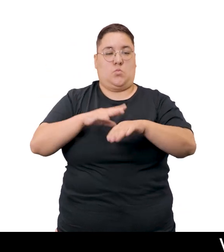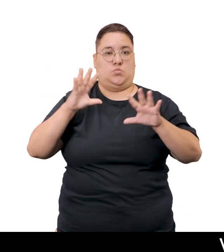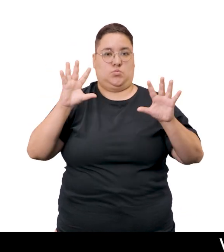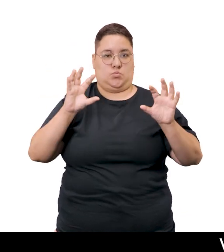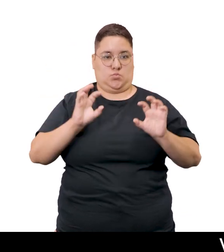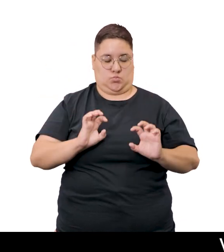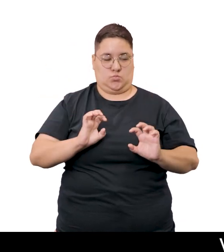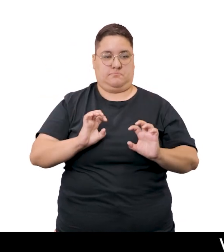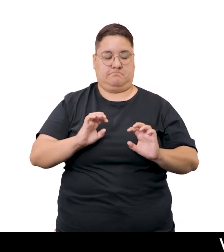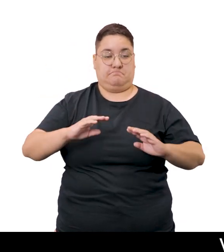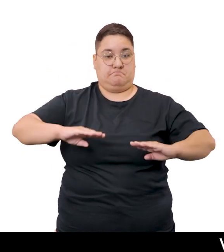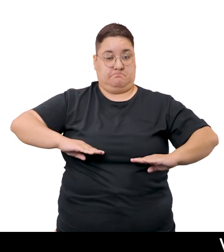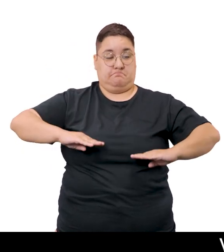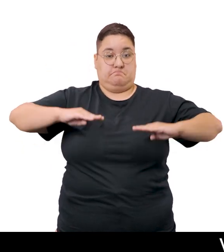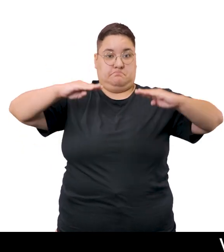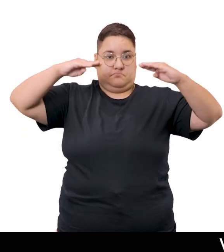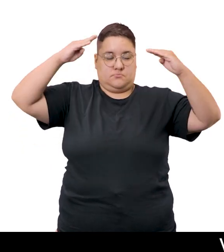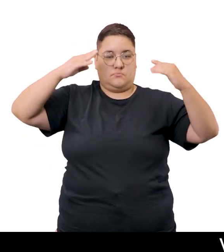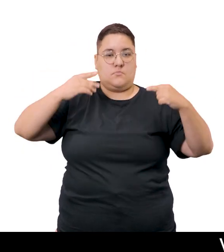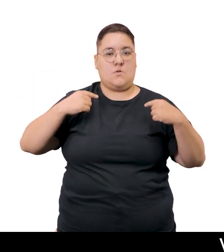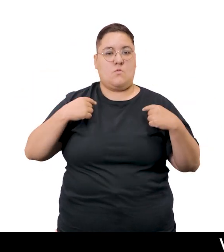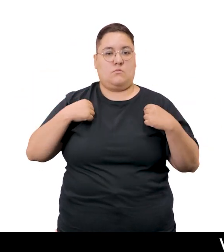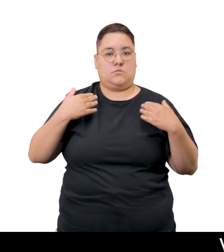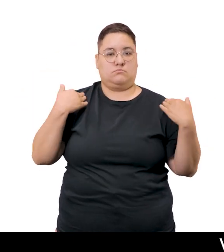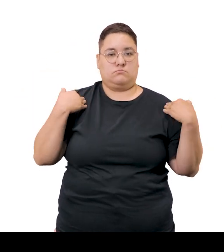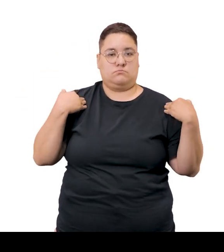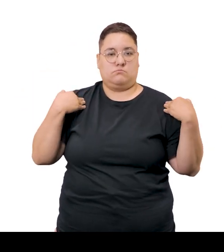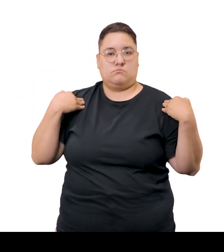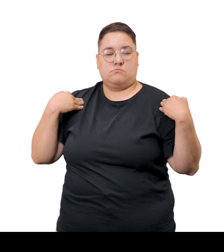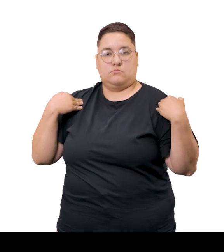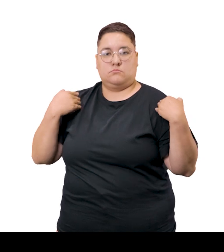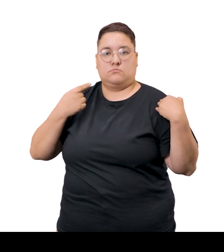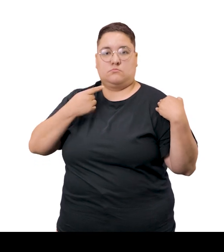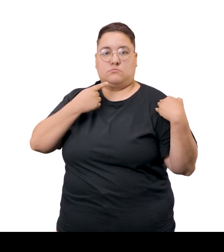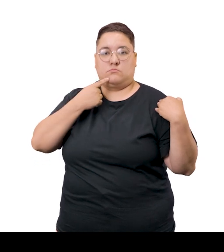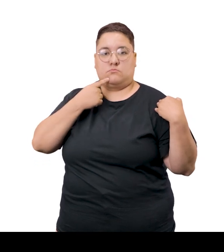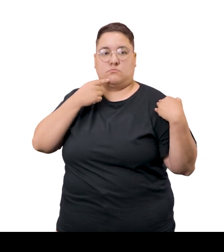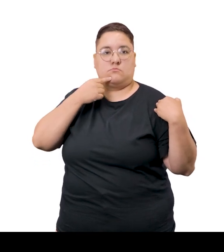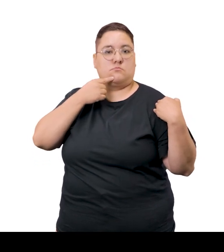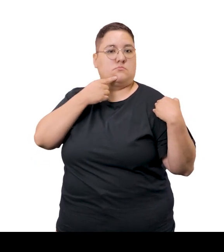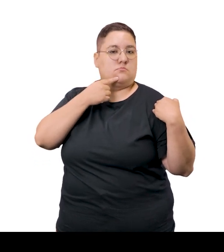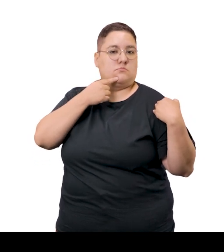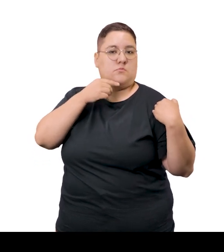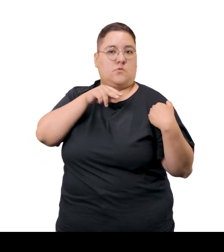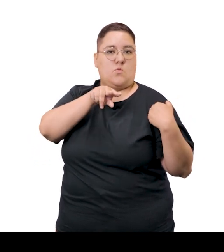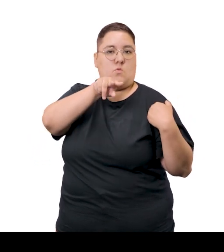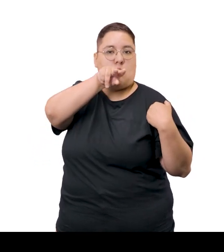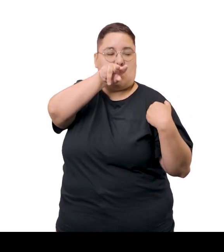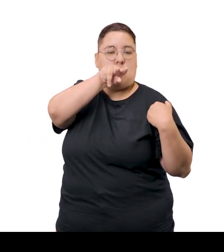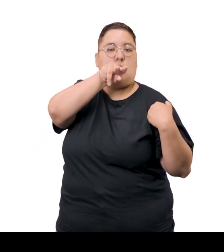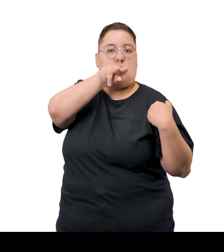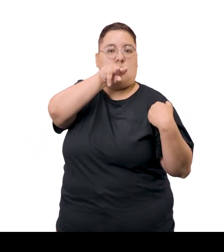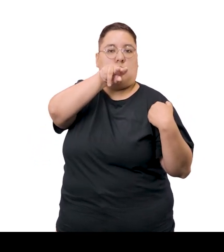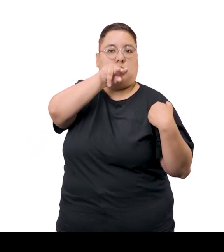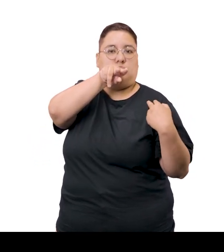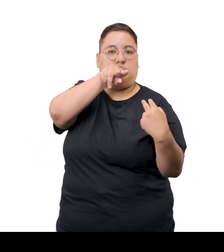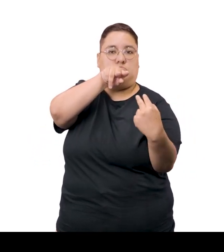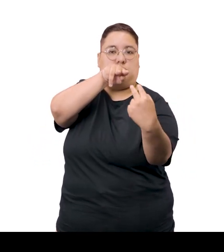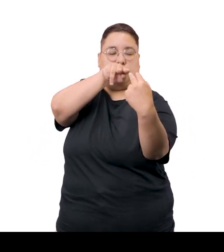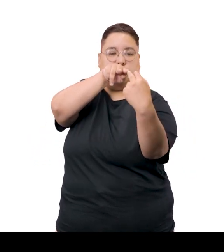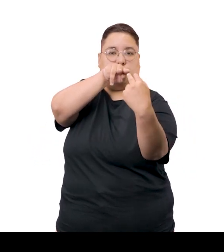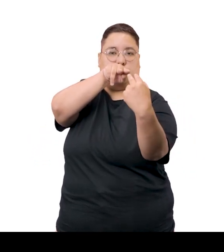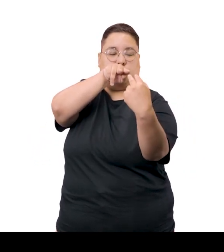do peito para cima, ele está com o corpo levemente de lado e a cabeça voltada para frente, olhando em direção ao